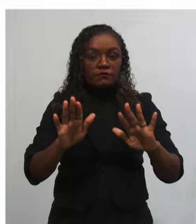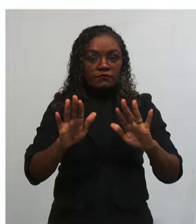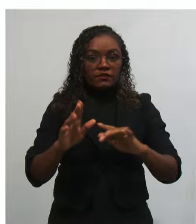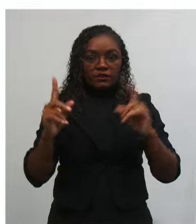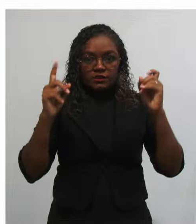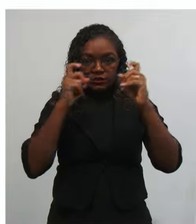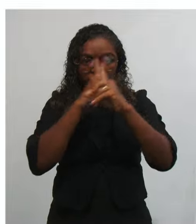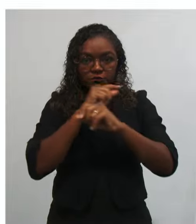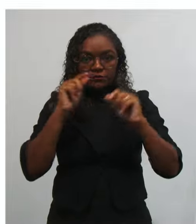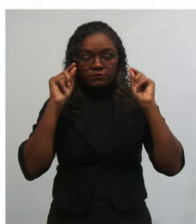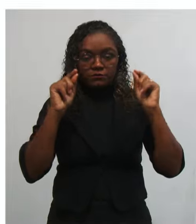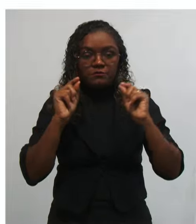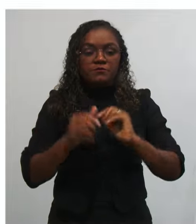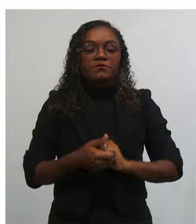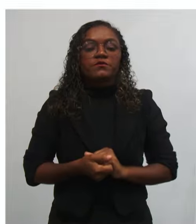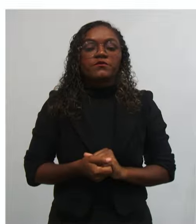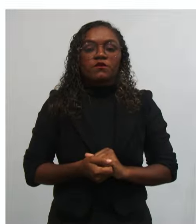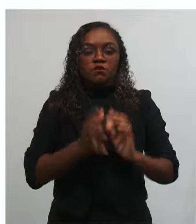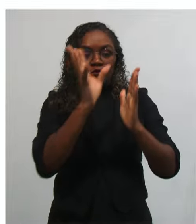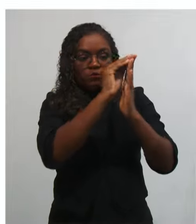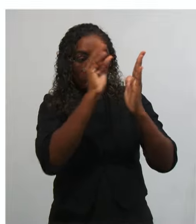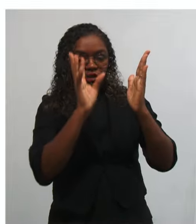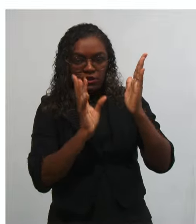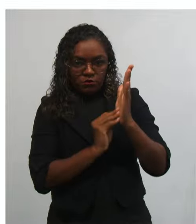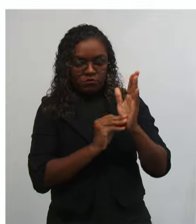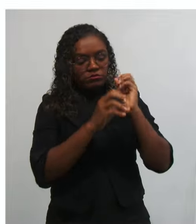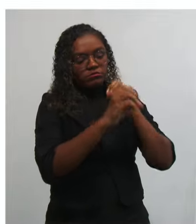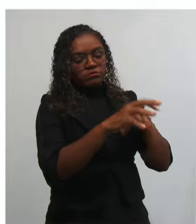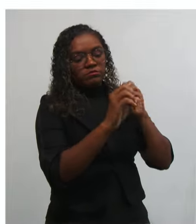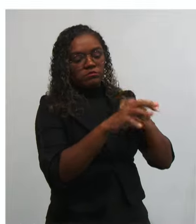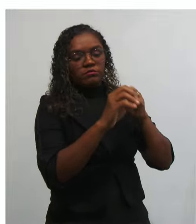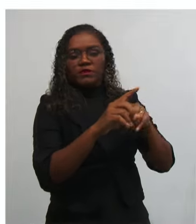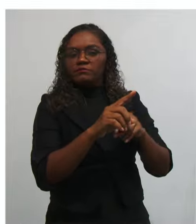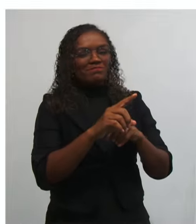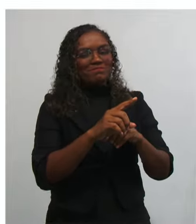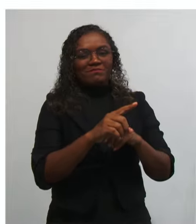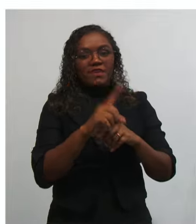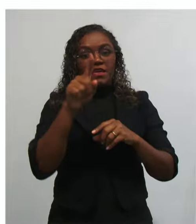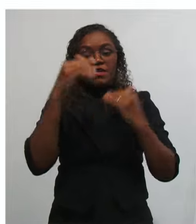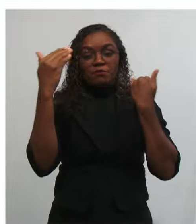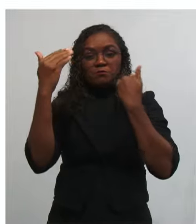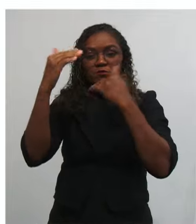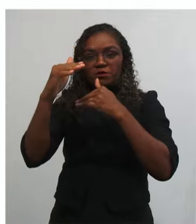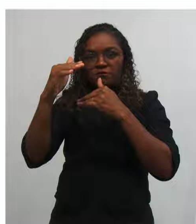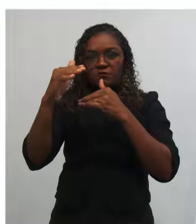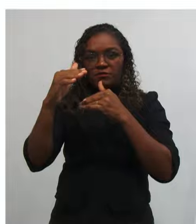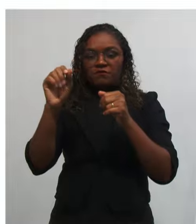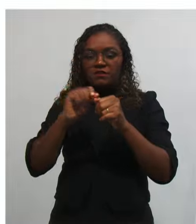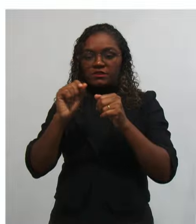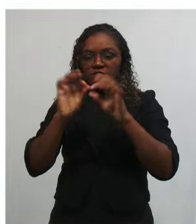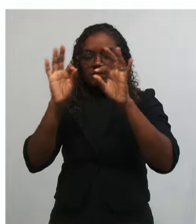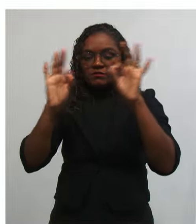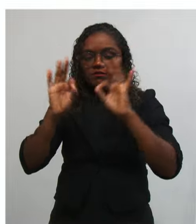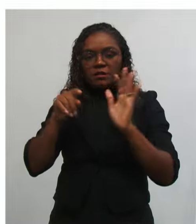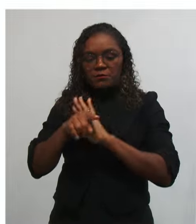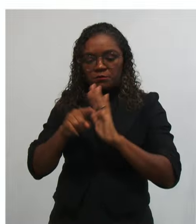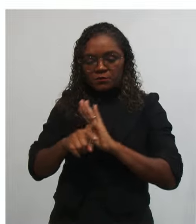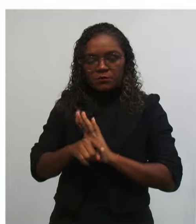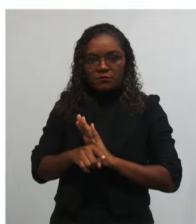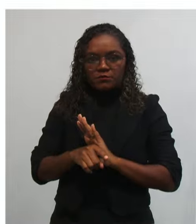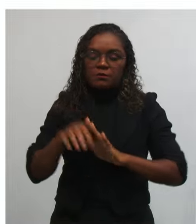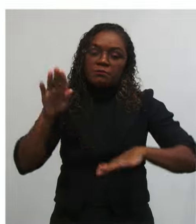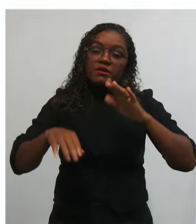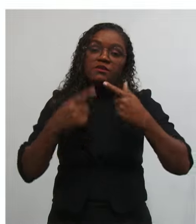e aprendido mas sim a compreensão das questões formuladas pelo professor seja em função da